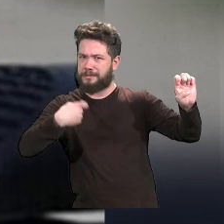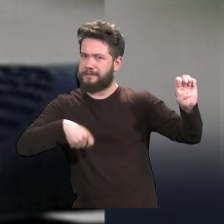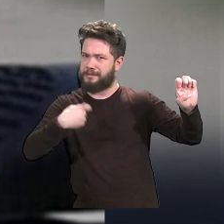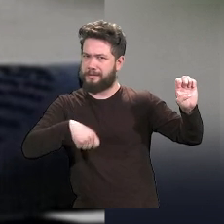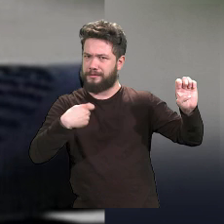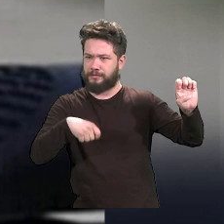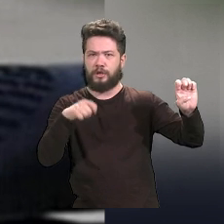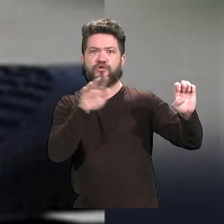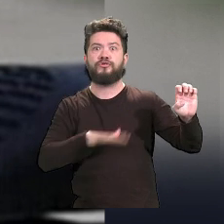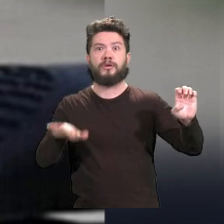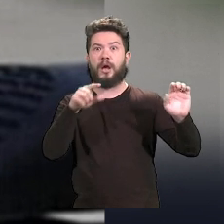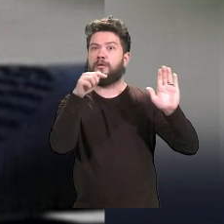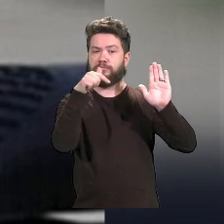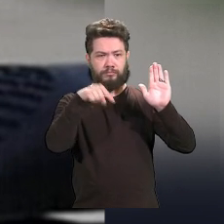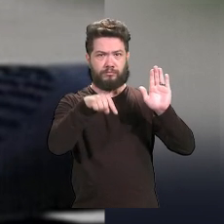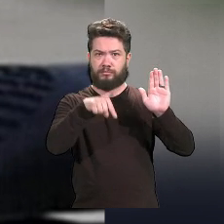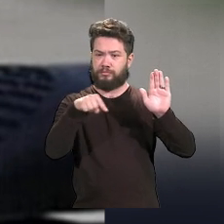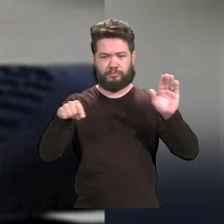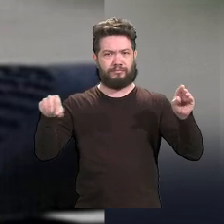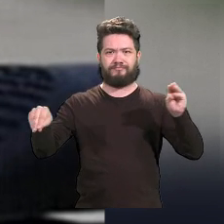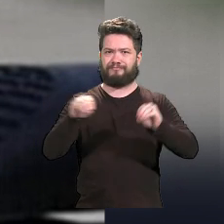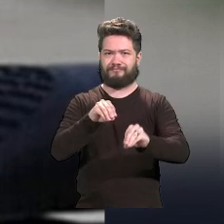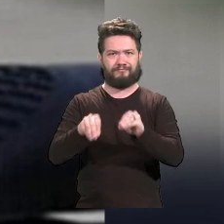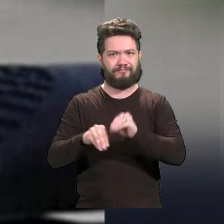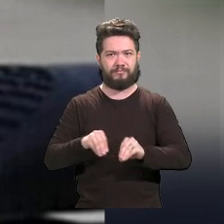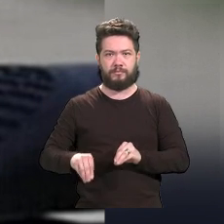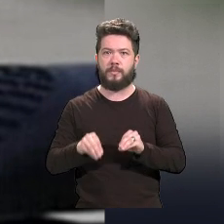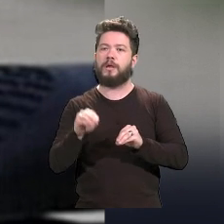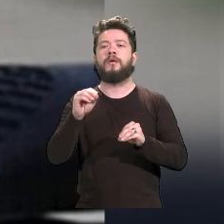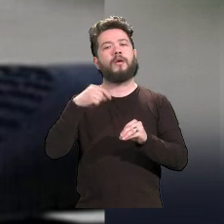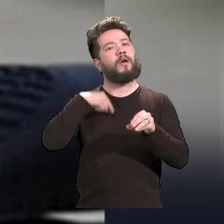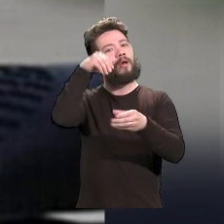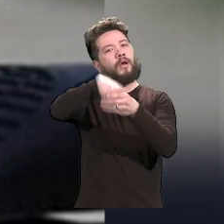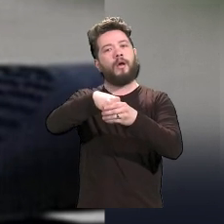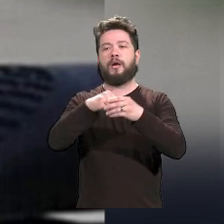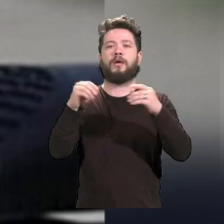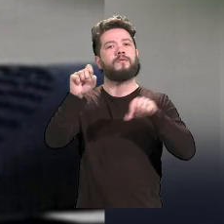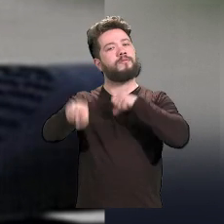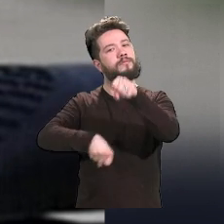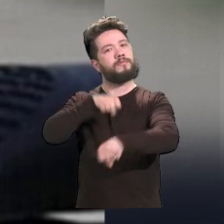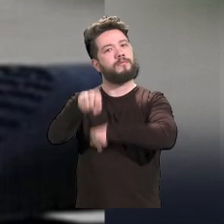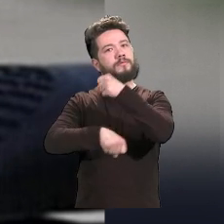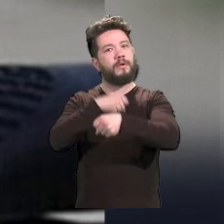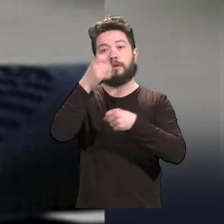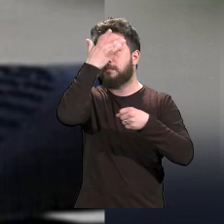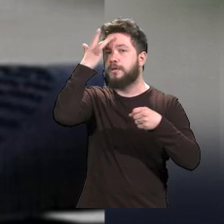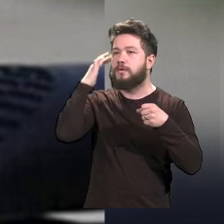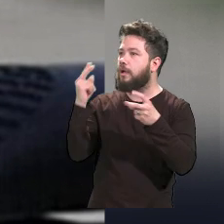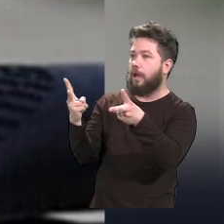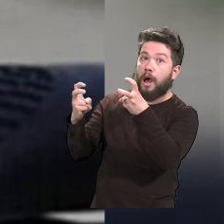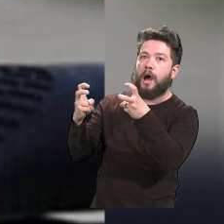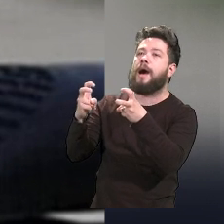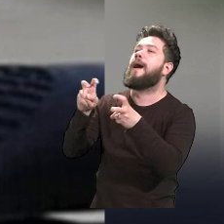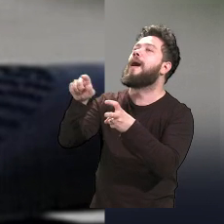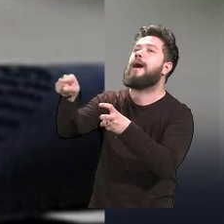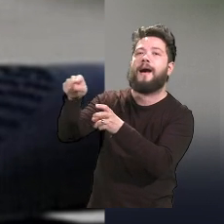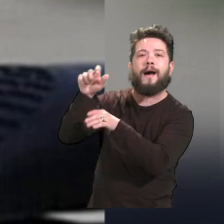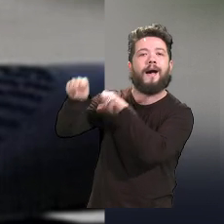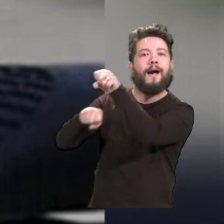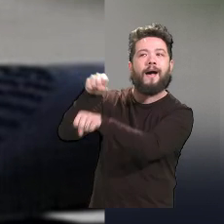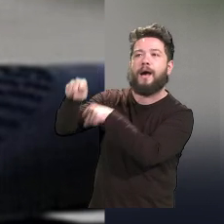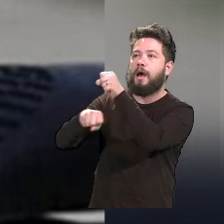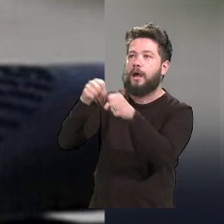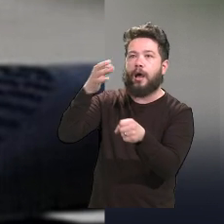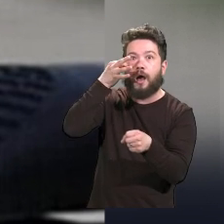espelho retrovisor, lado esquerdo. Em geral, são equipamentos que ajudam a todos que participam do